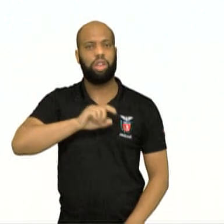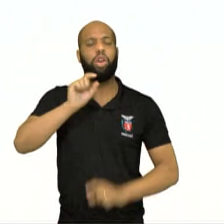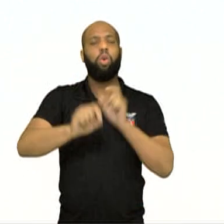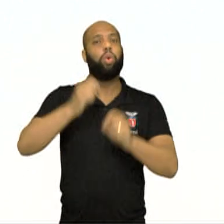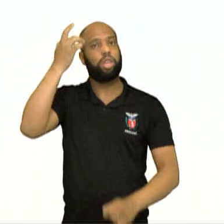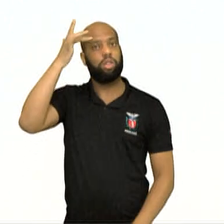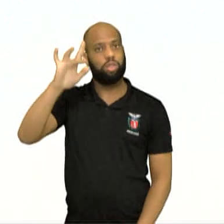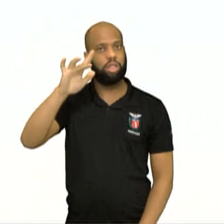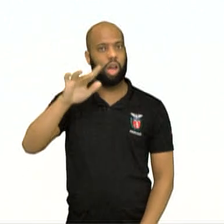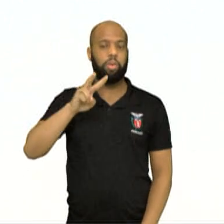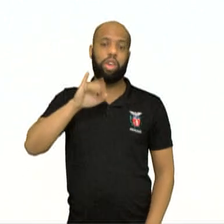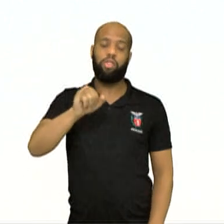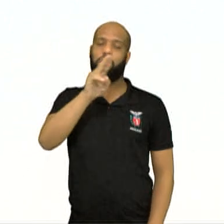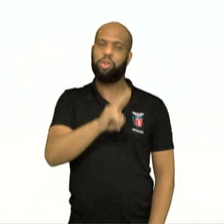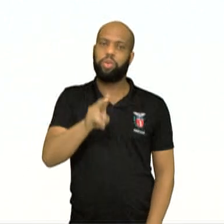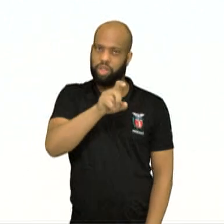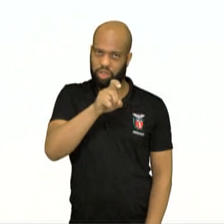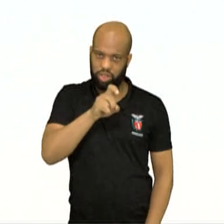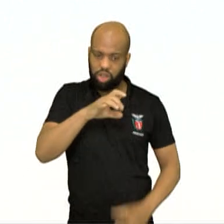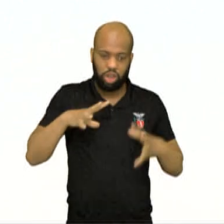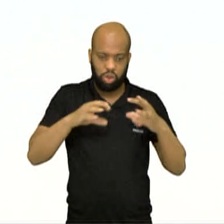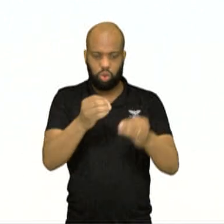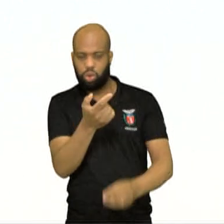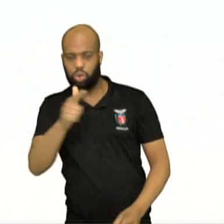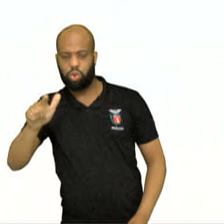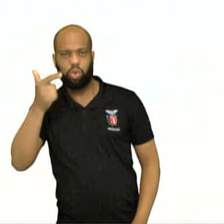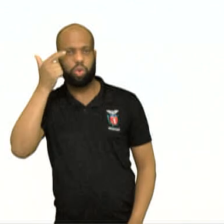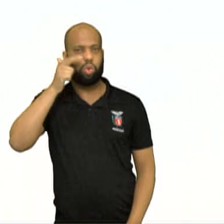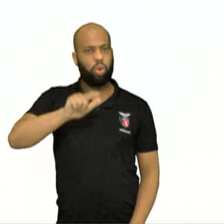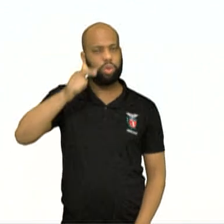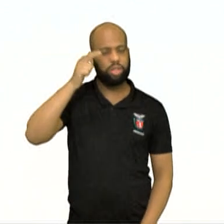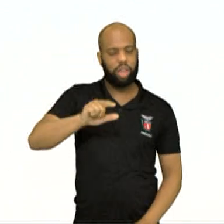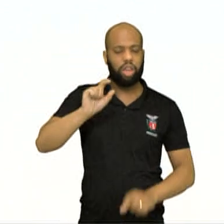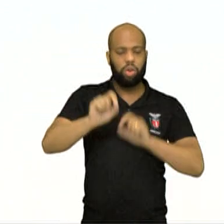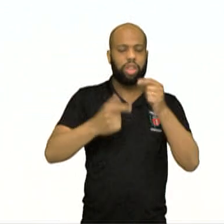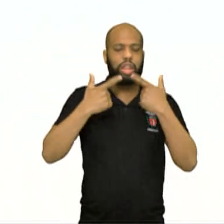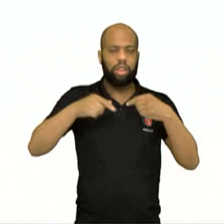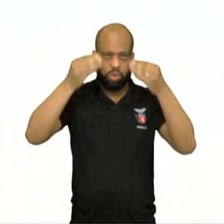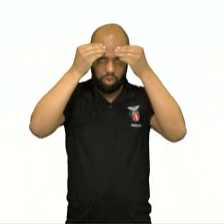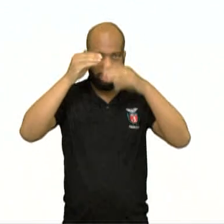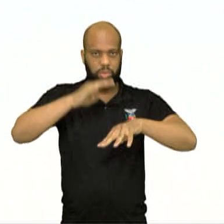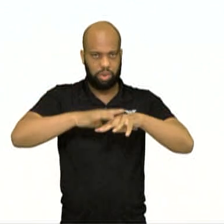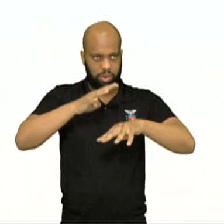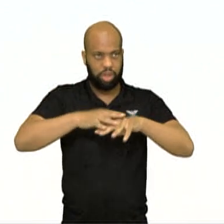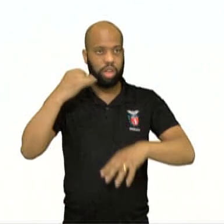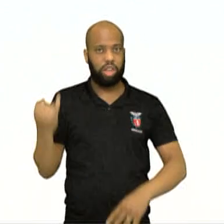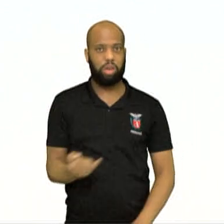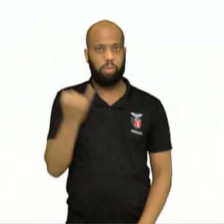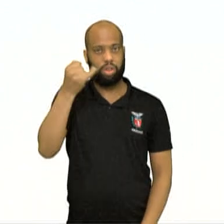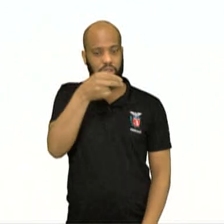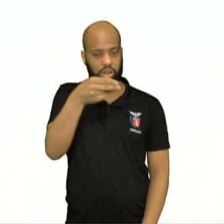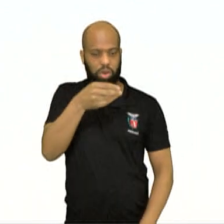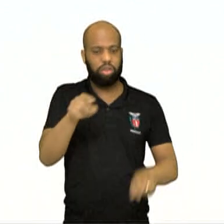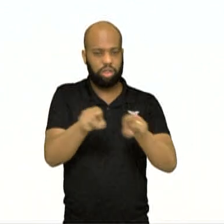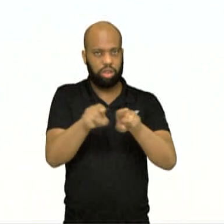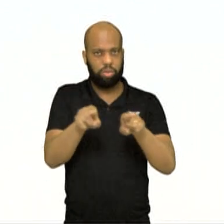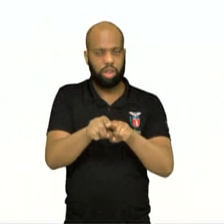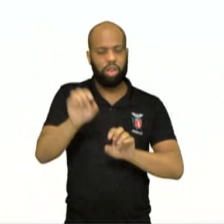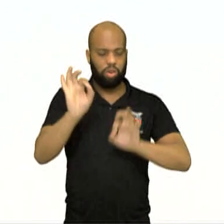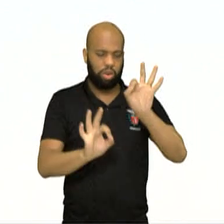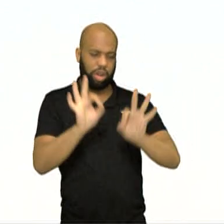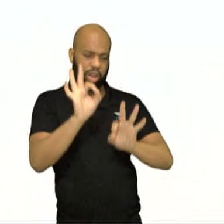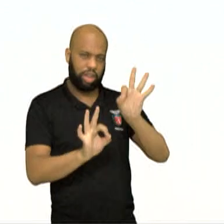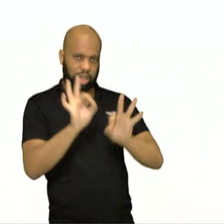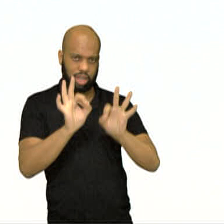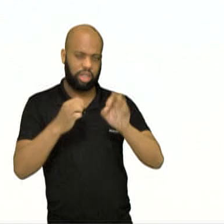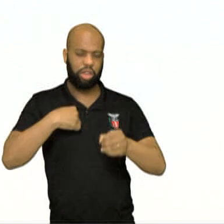desconhecido? Ele vai receber o x. Todos os outros você consegue traduzir para uma linguagem matemática. Não esqueça da igualdade. Monta o seu